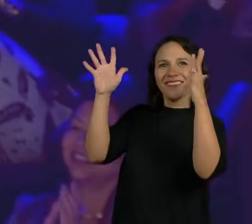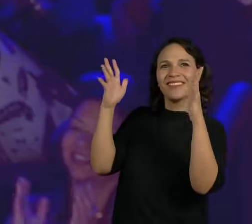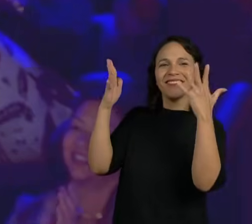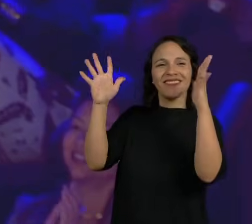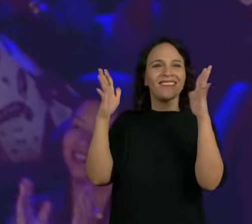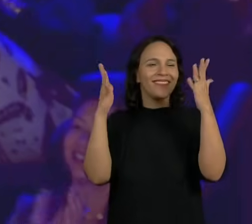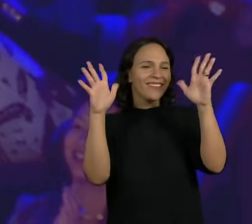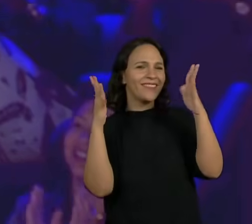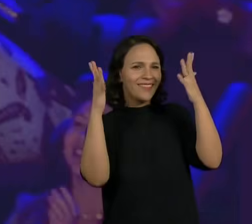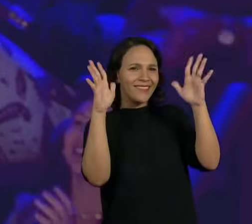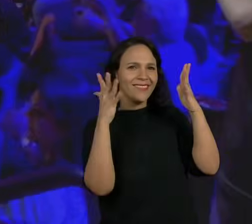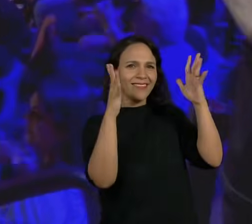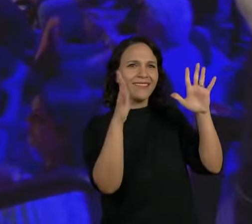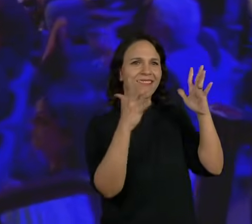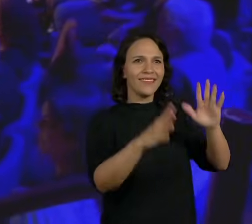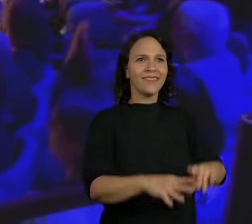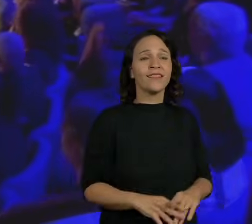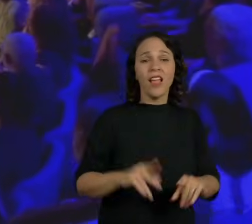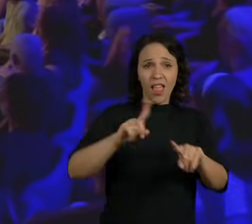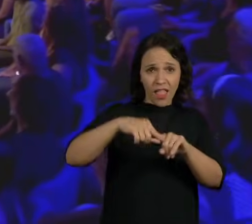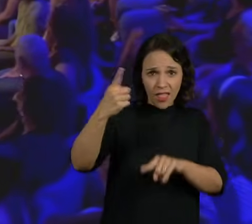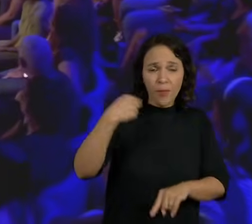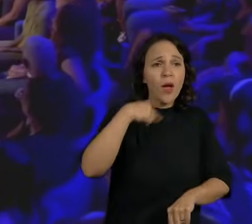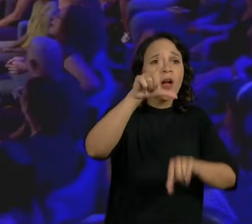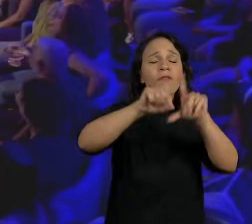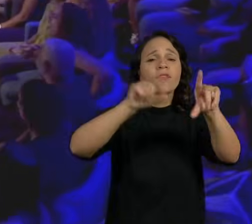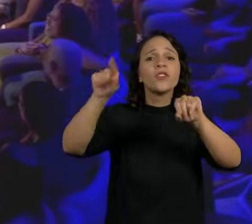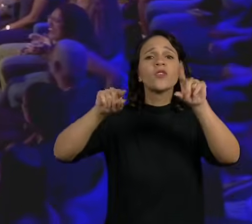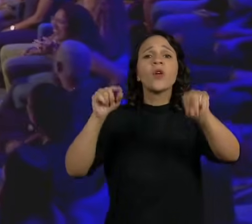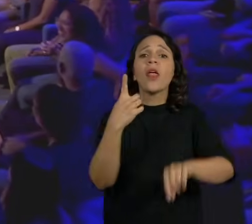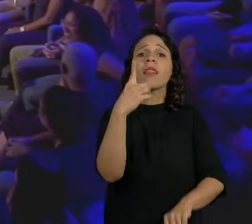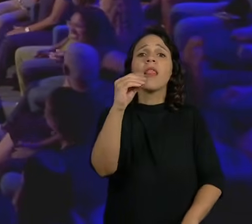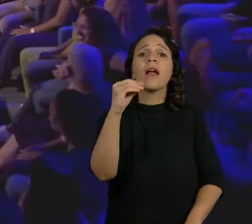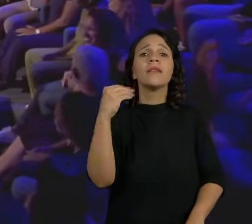Depois vamos escolher aí umas 10 para me beijar pessoalmente.